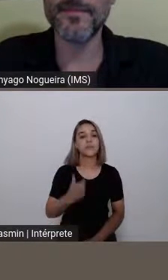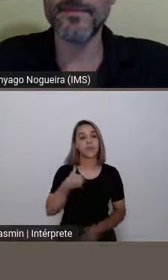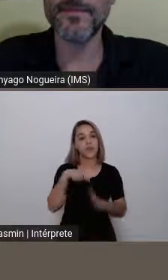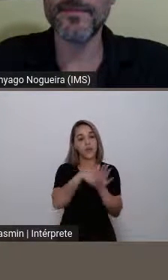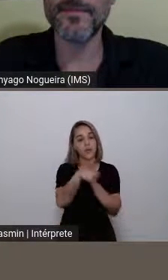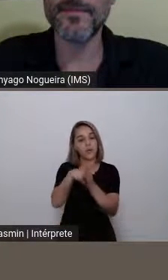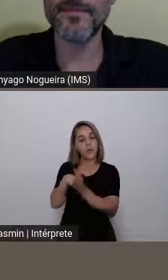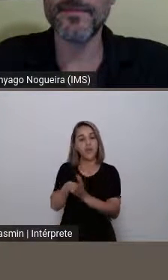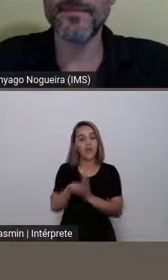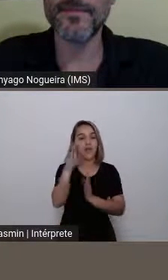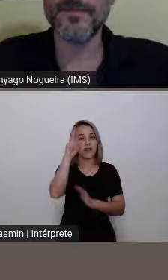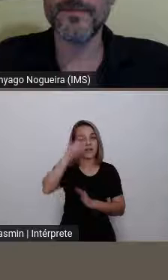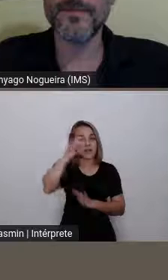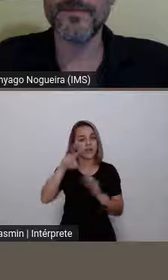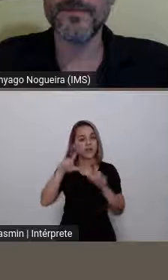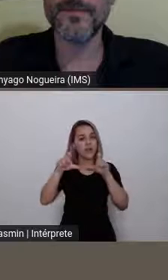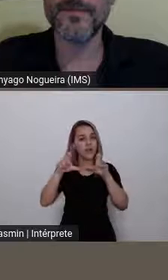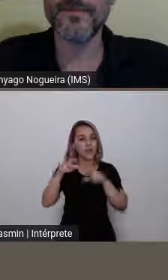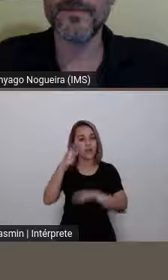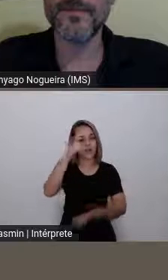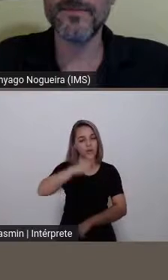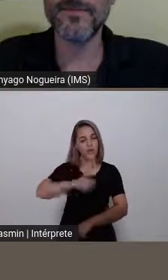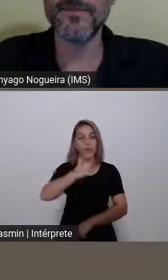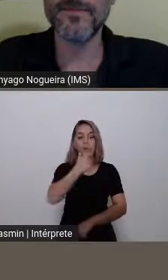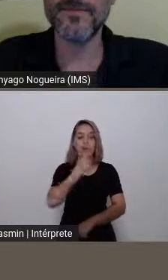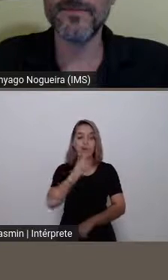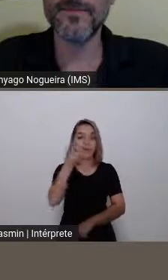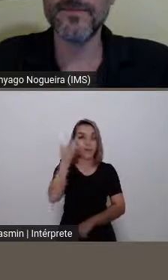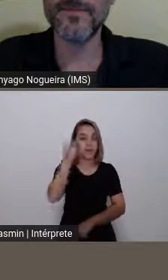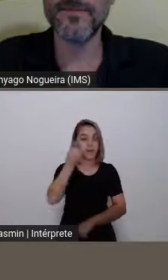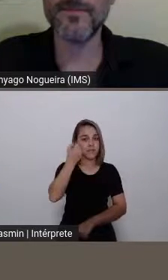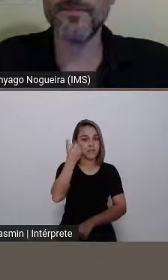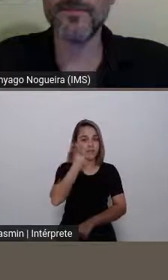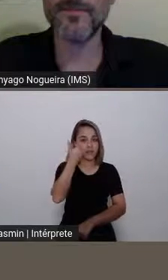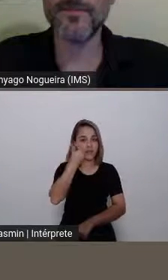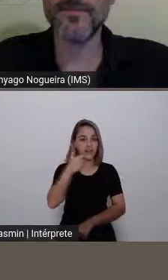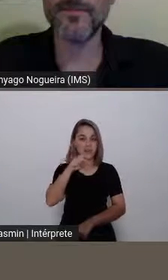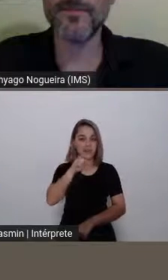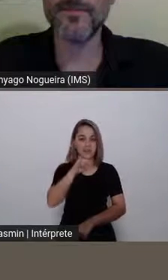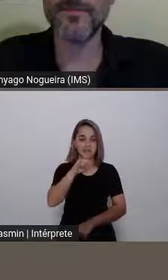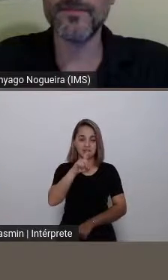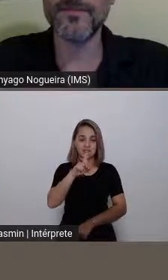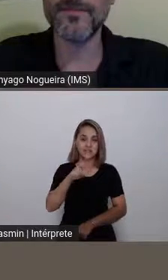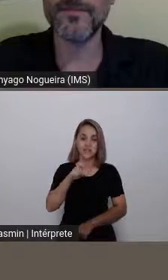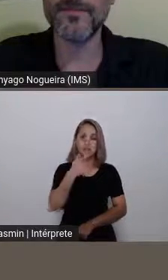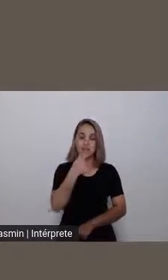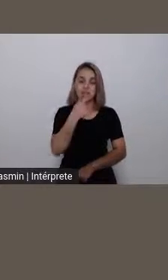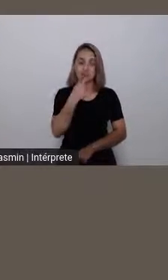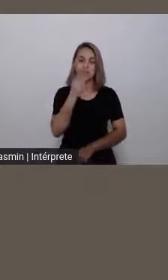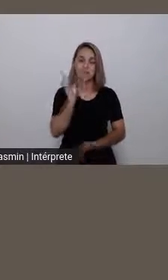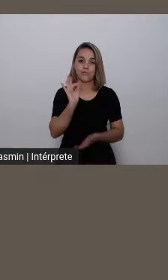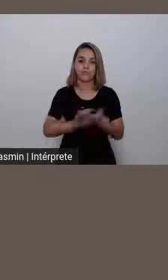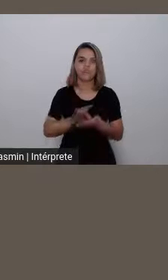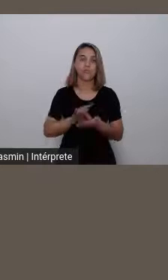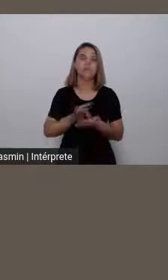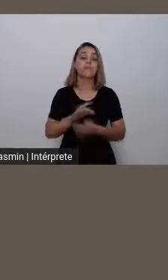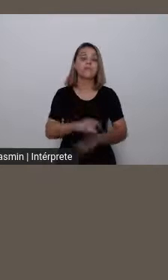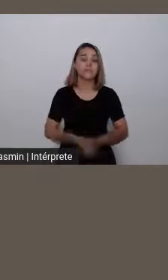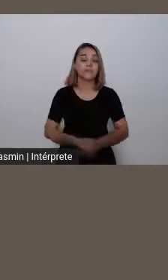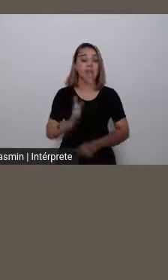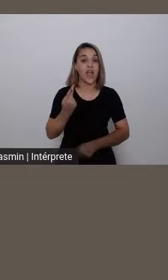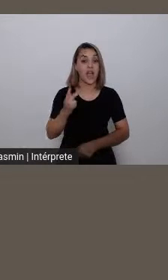da fotografia. Sou um homem branco, cisgênero, sexagenário, cabelos brancos muito baixos e uso óculos de aro